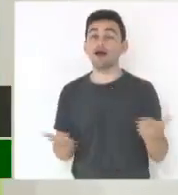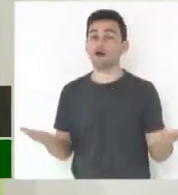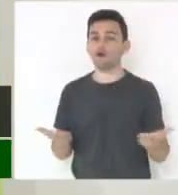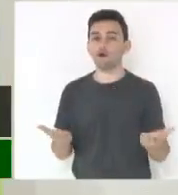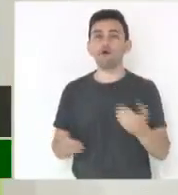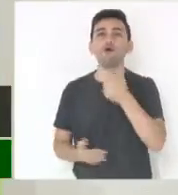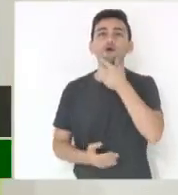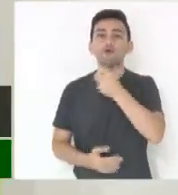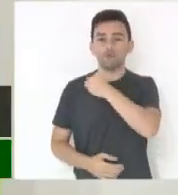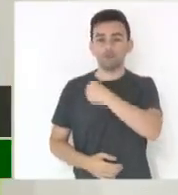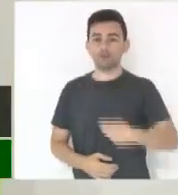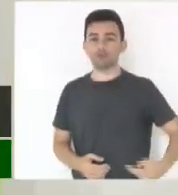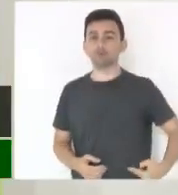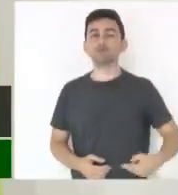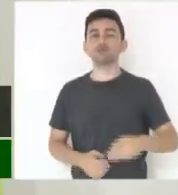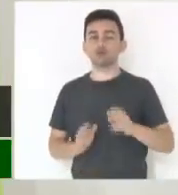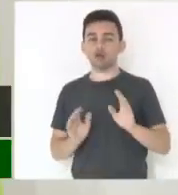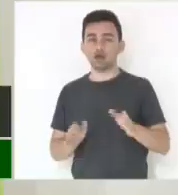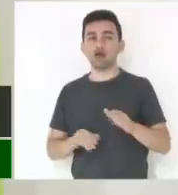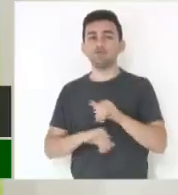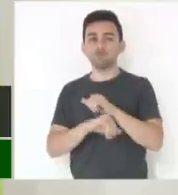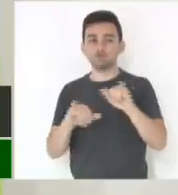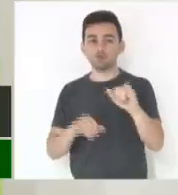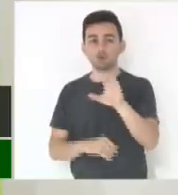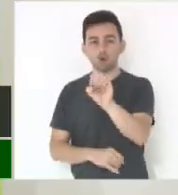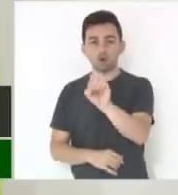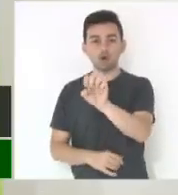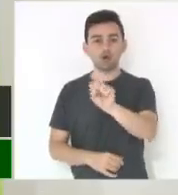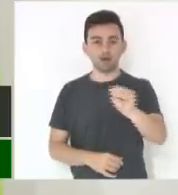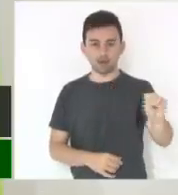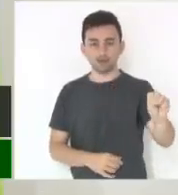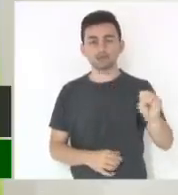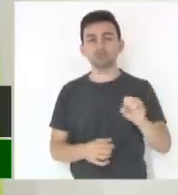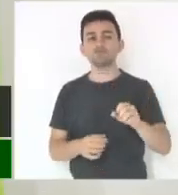ordem de serviço para recuperação,